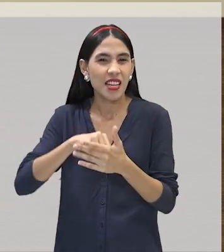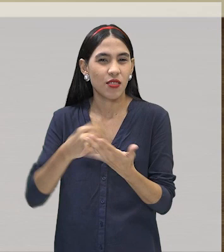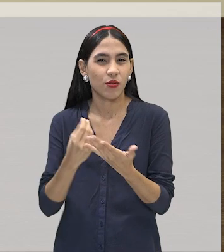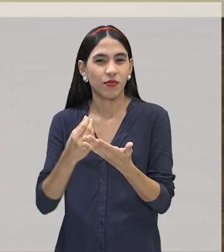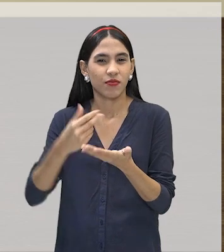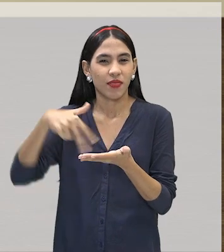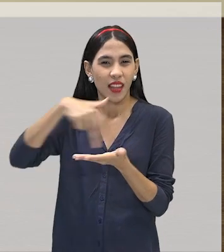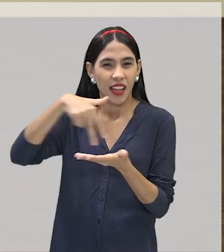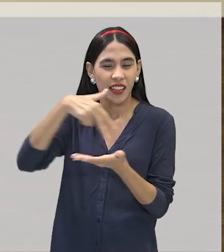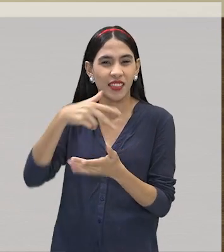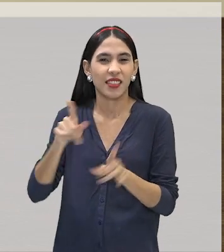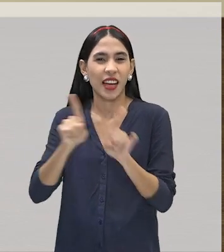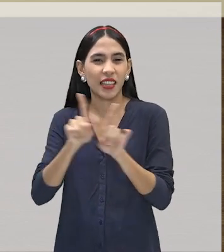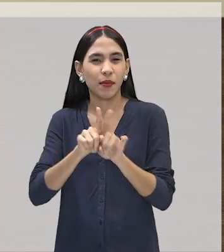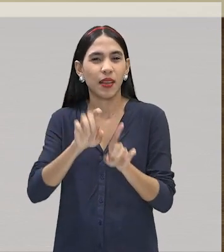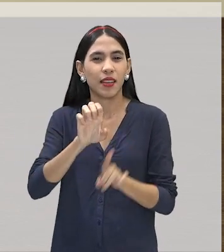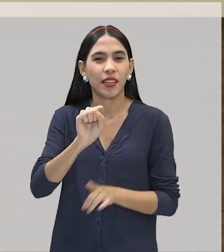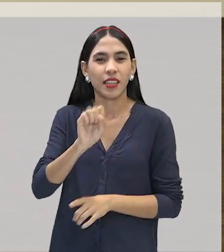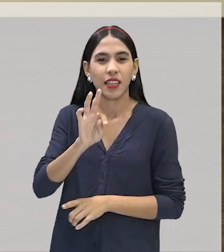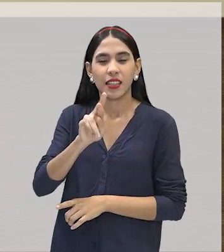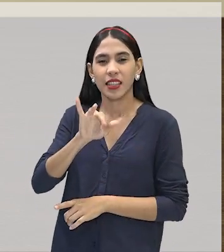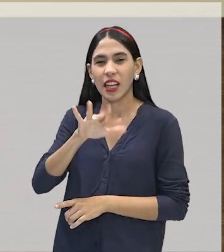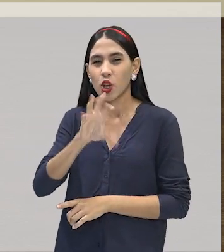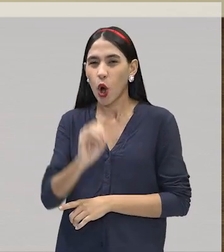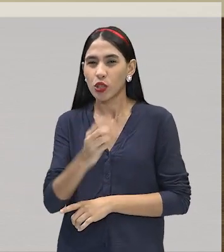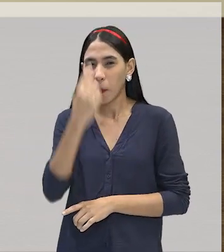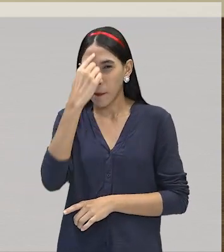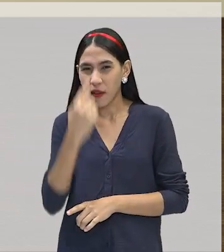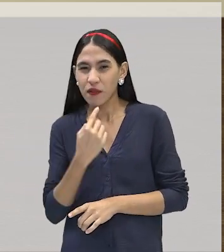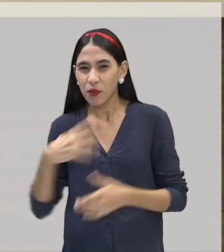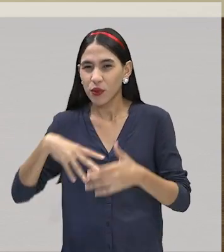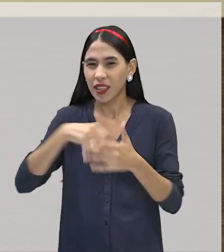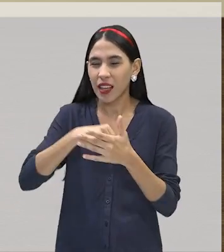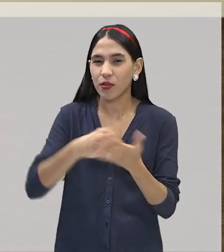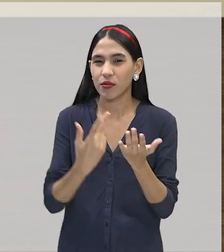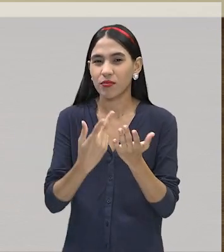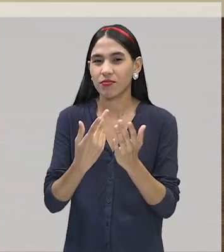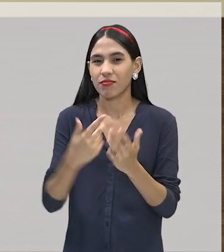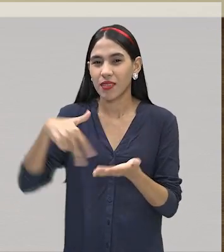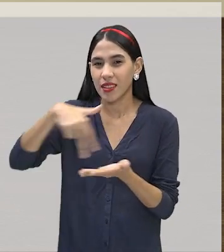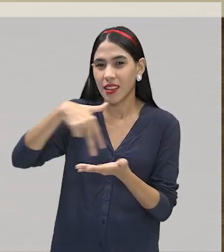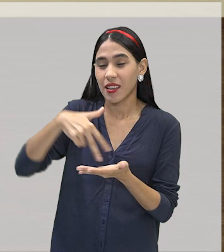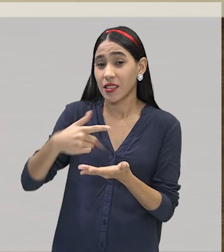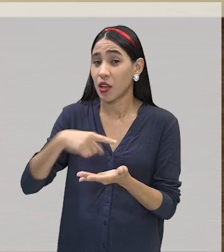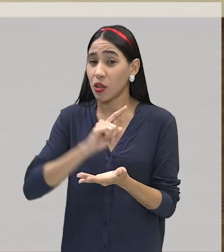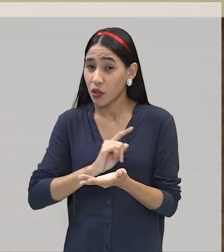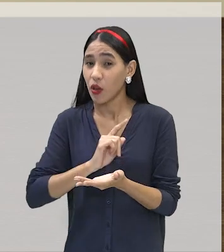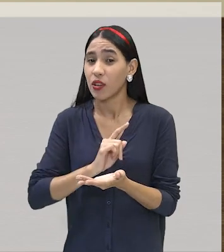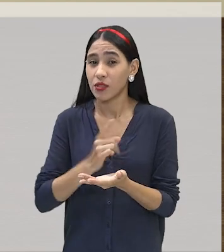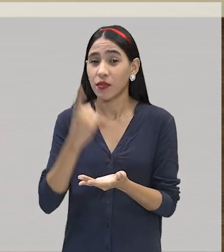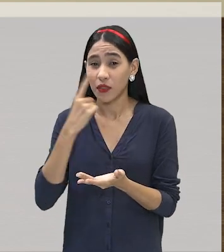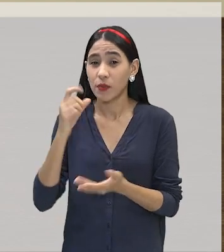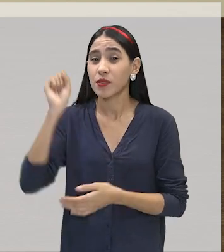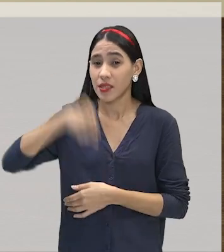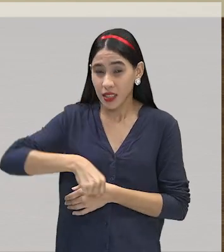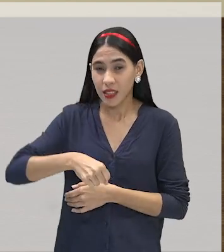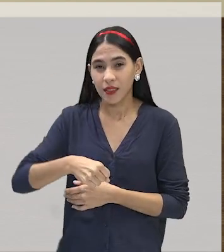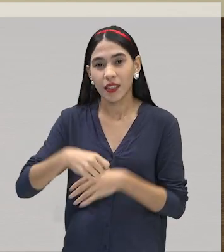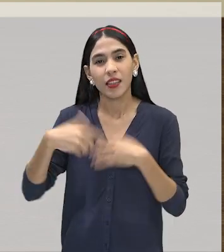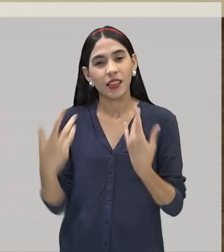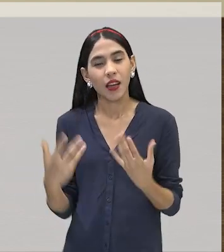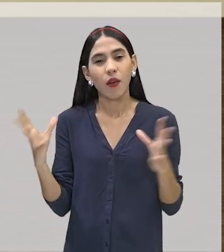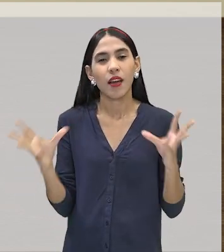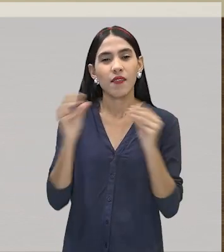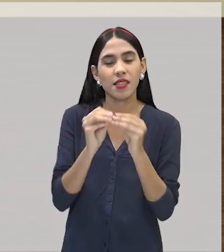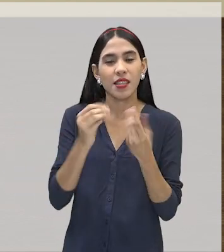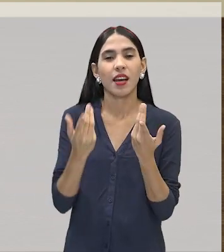estereótipo dentro do mundo da dança? Nós já vimos que sim. Então vamos revisar cada um desses pontos, iniciando